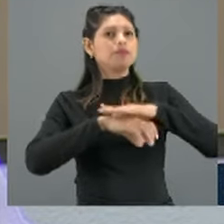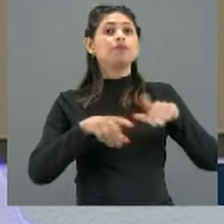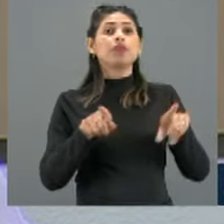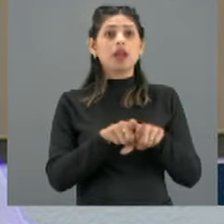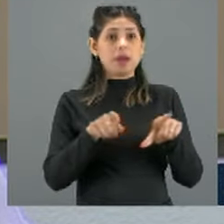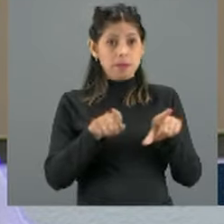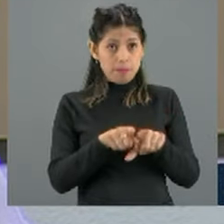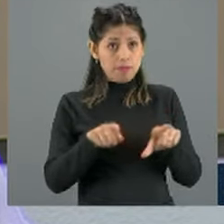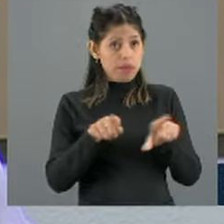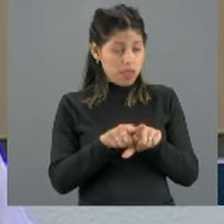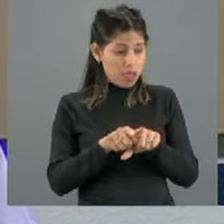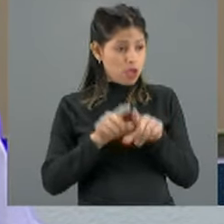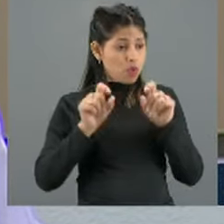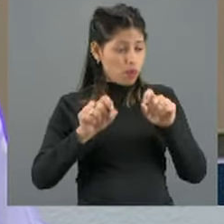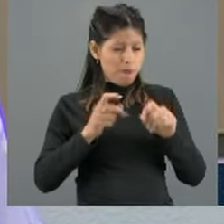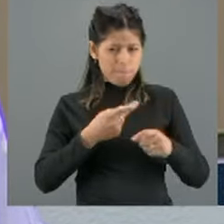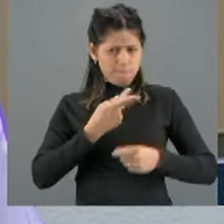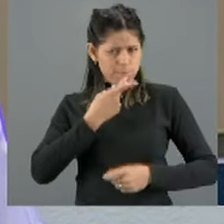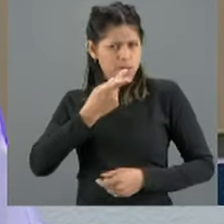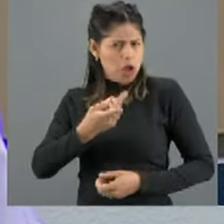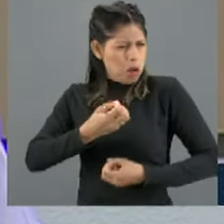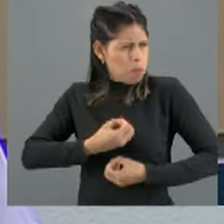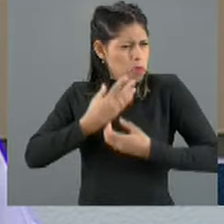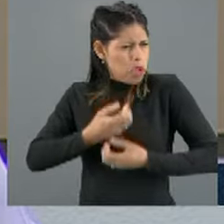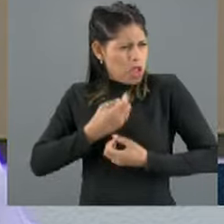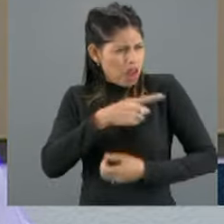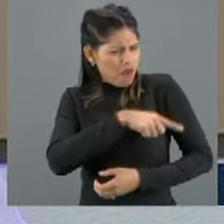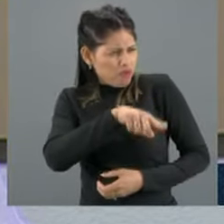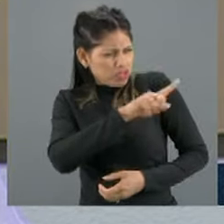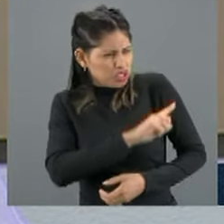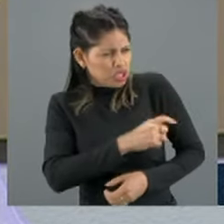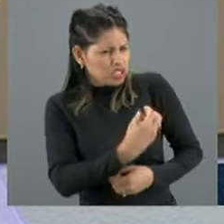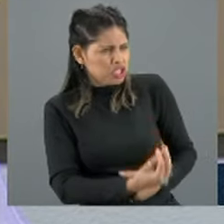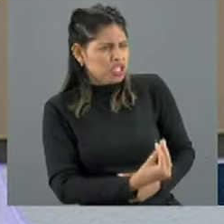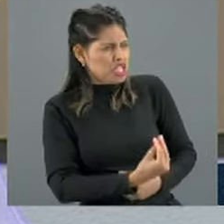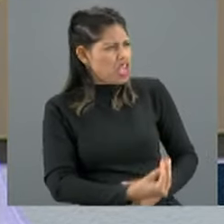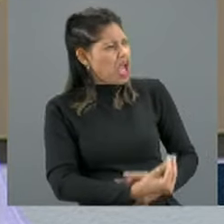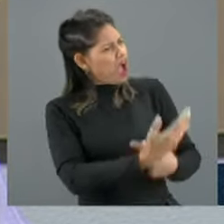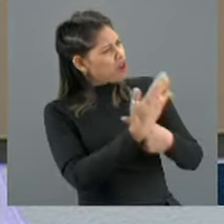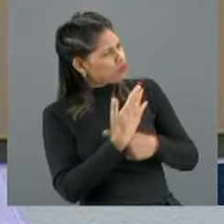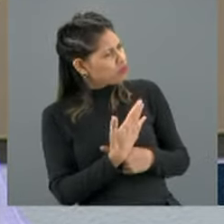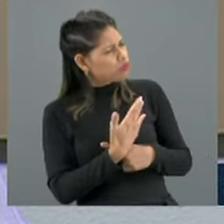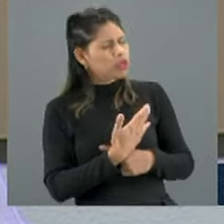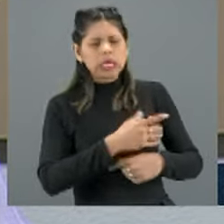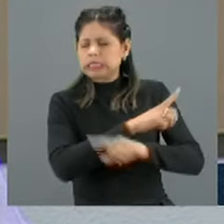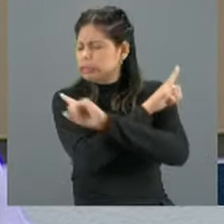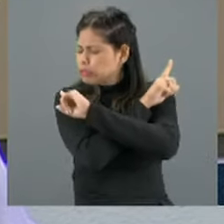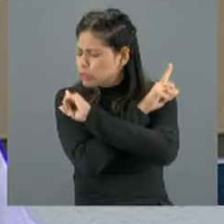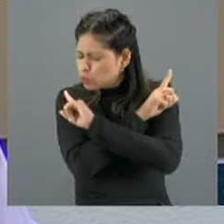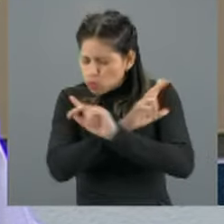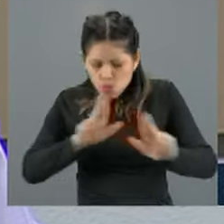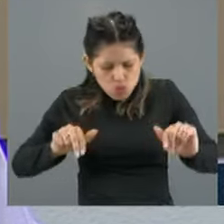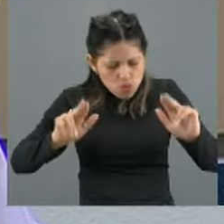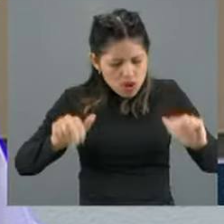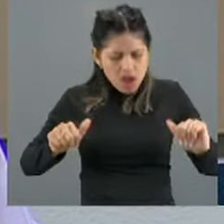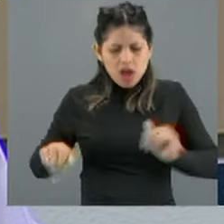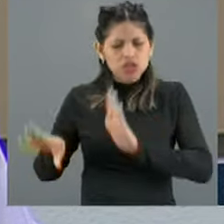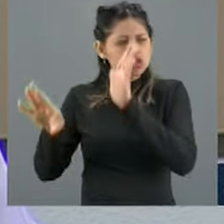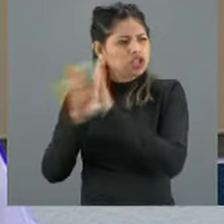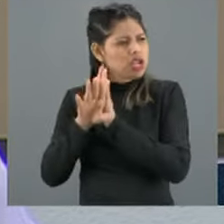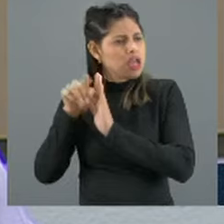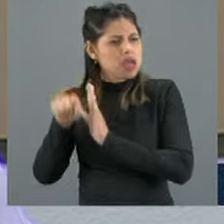e ainda fala que ajuda chega nas aldeias. Isto